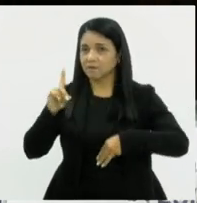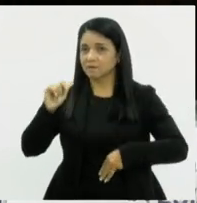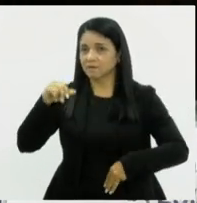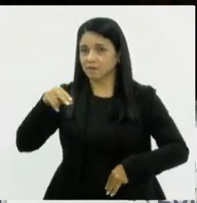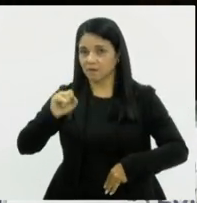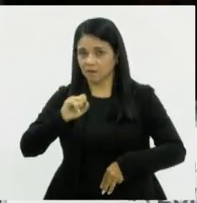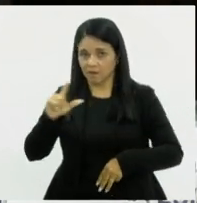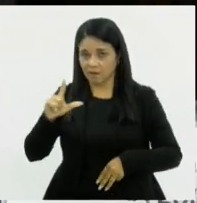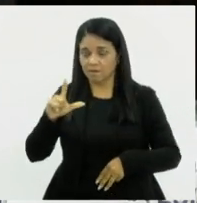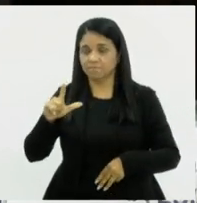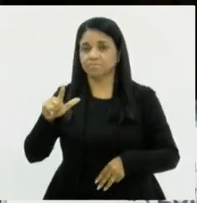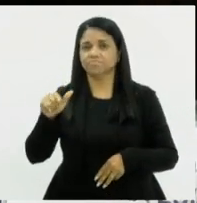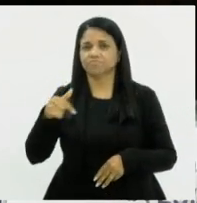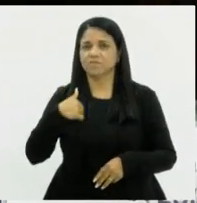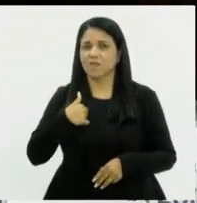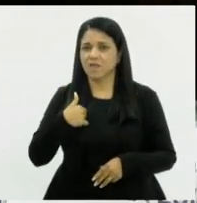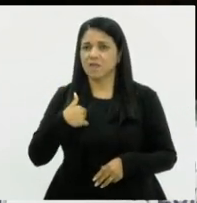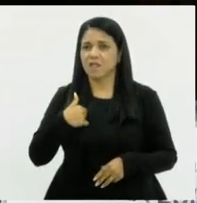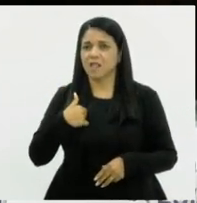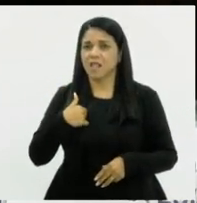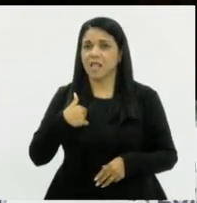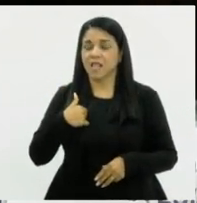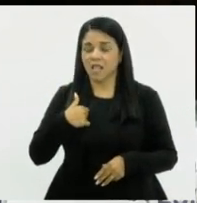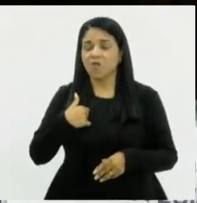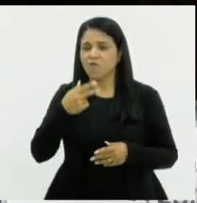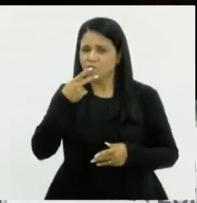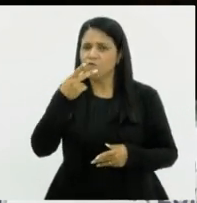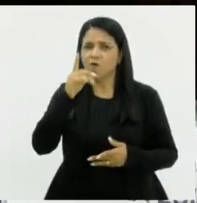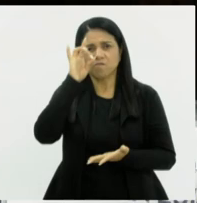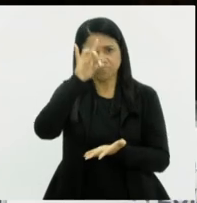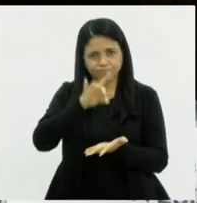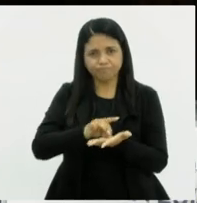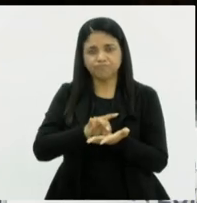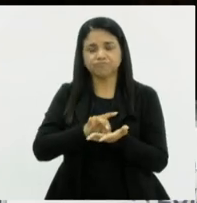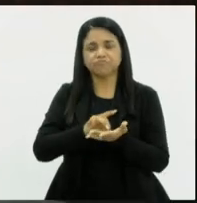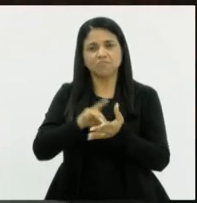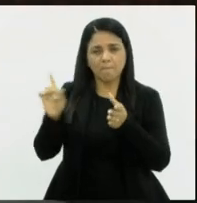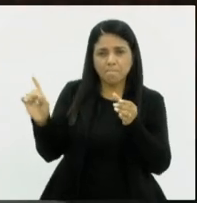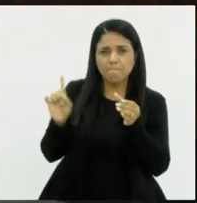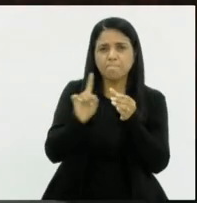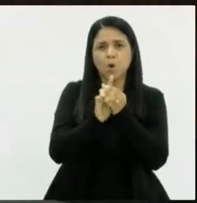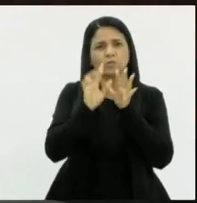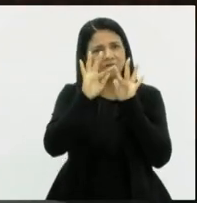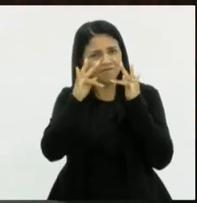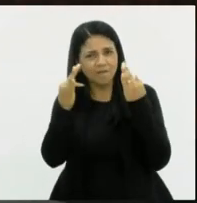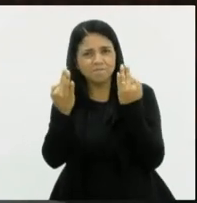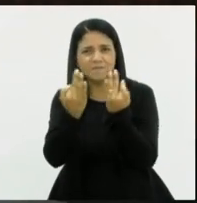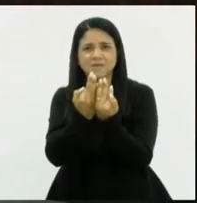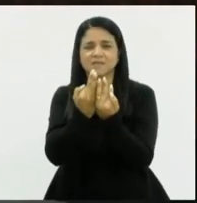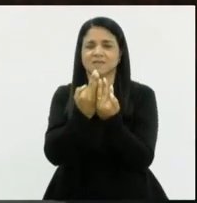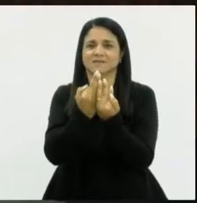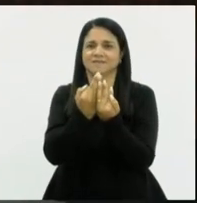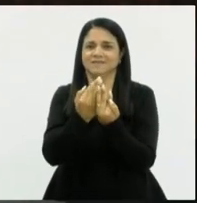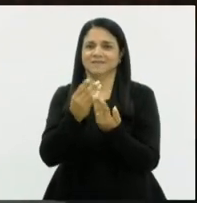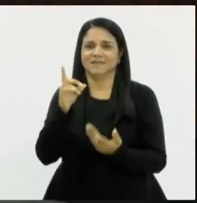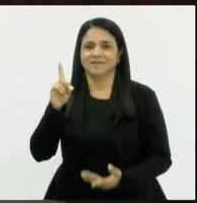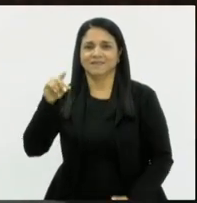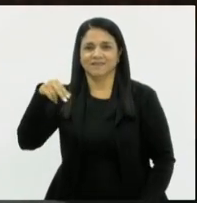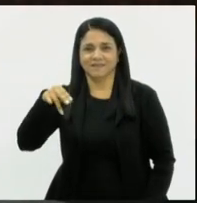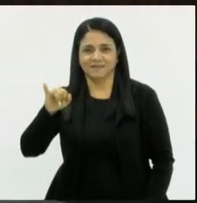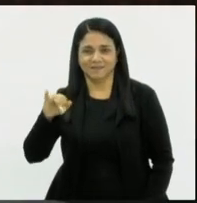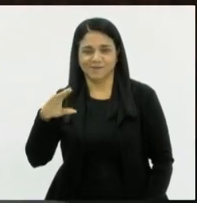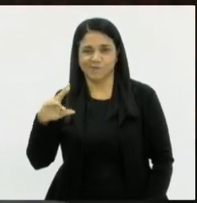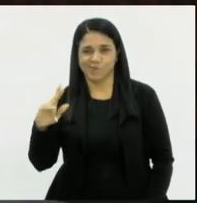falar, faço parte, né, da sua família, da família da Dani Cunha, lá em Brasília,